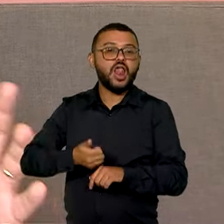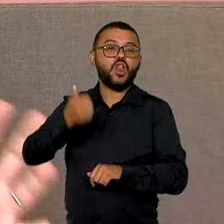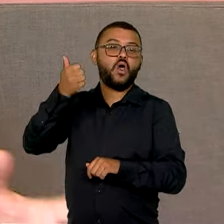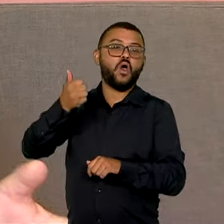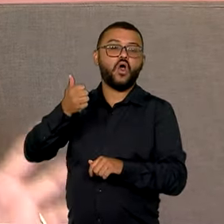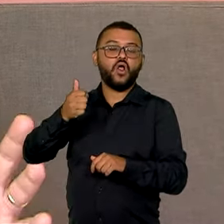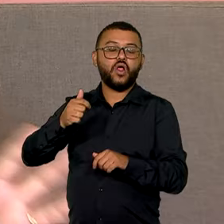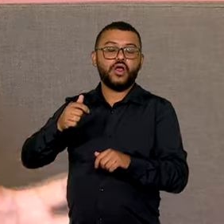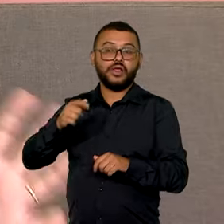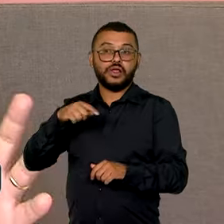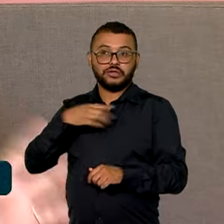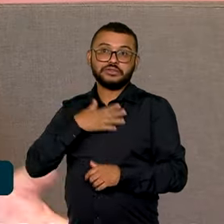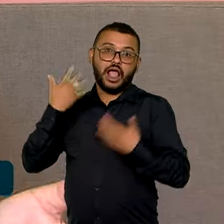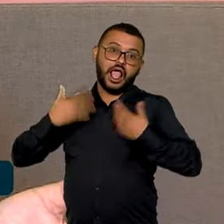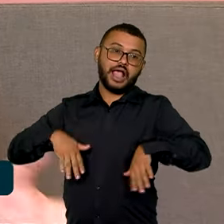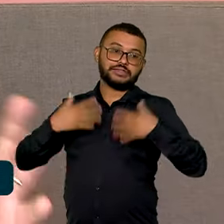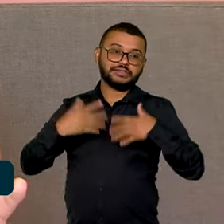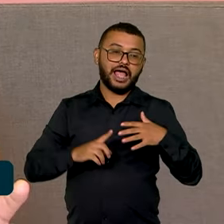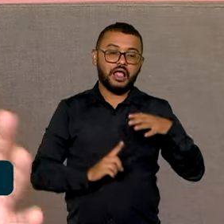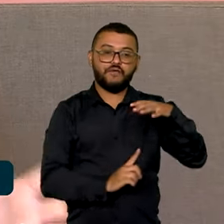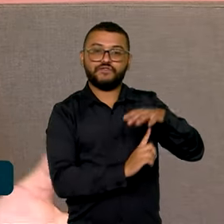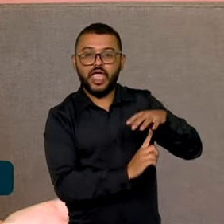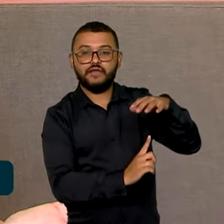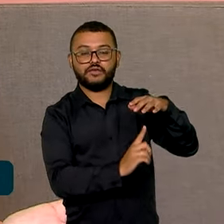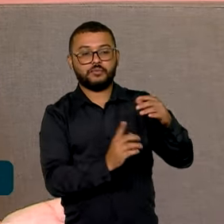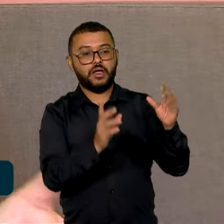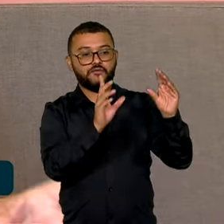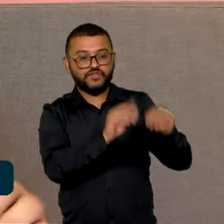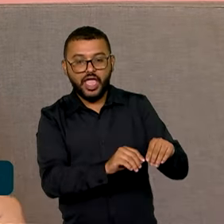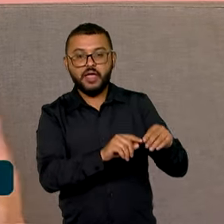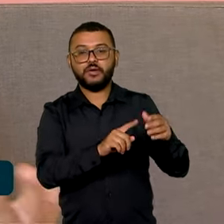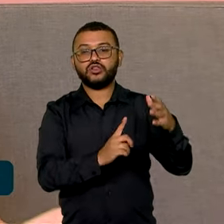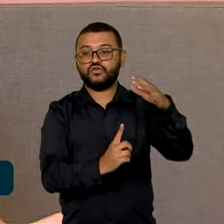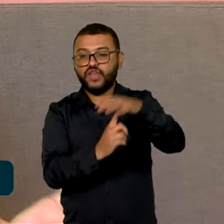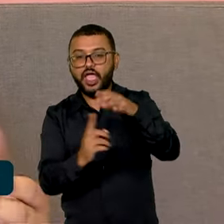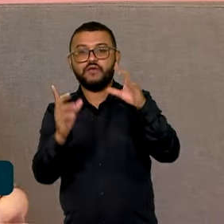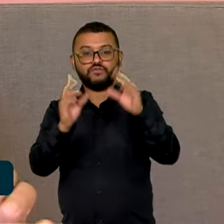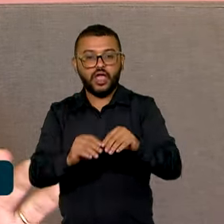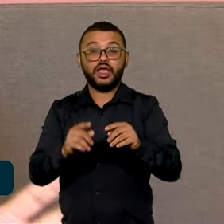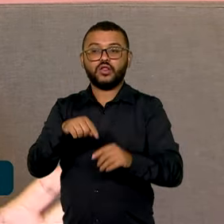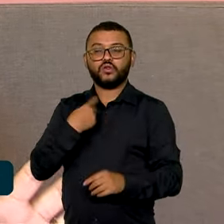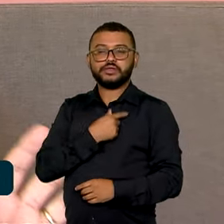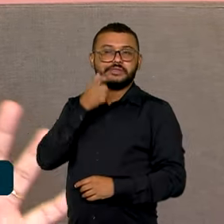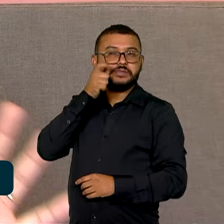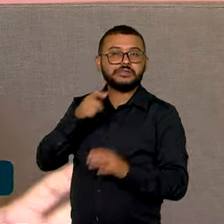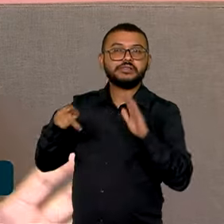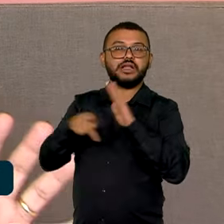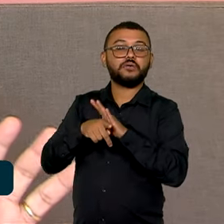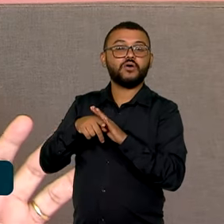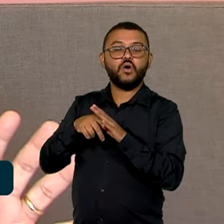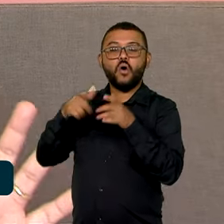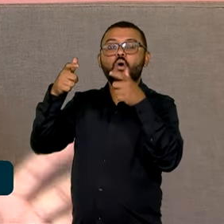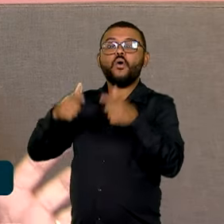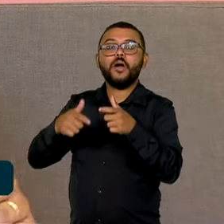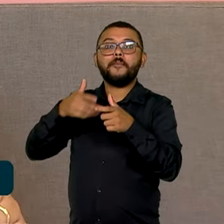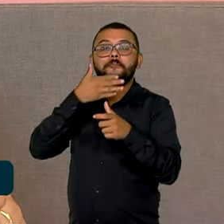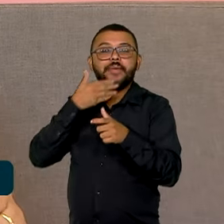como era muito cansativo, né, monta feira, desmonta feira, a gente decidiu fazer um cantinho,